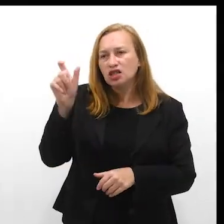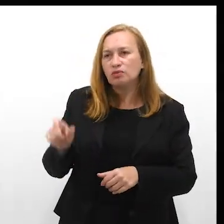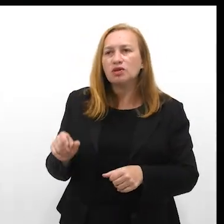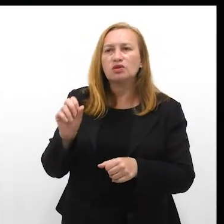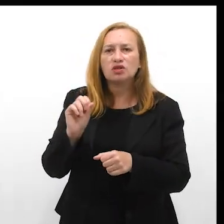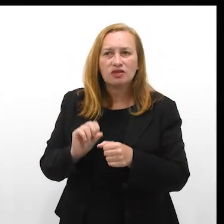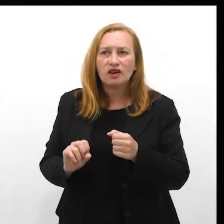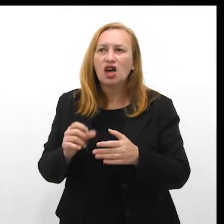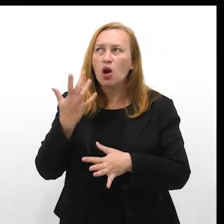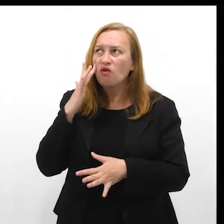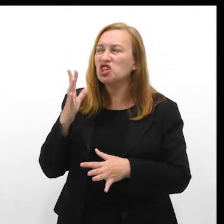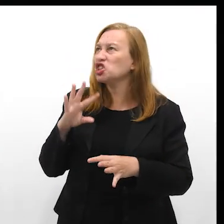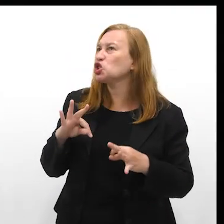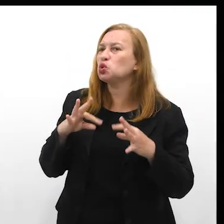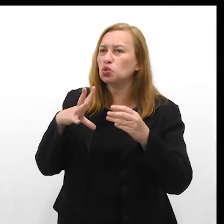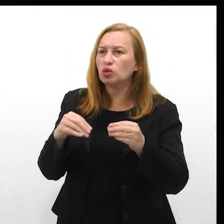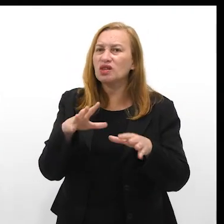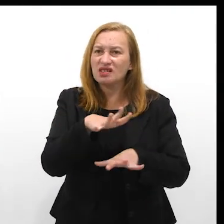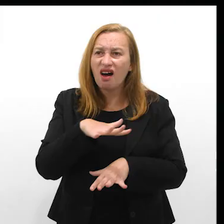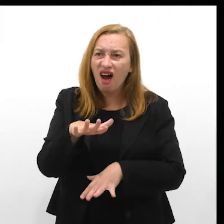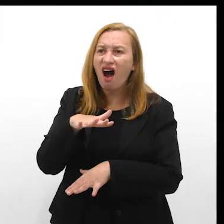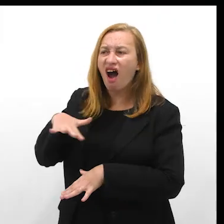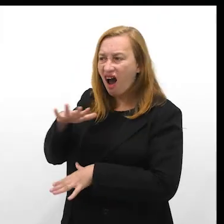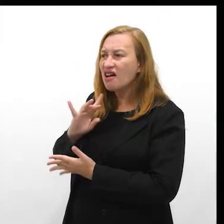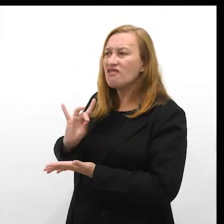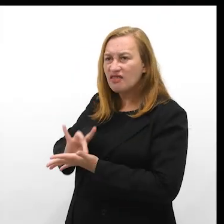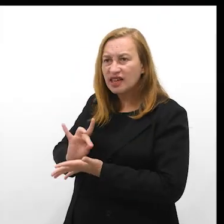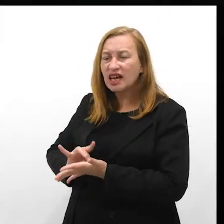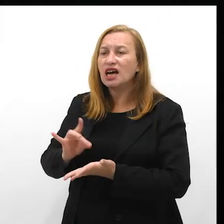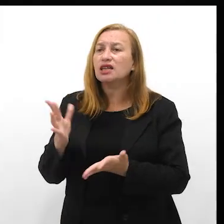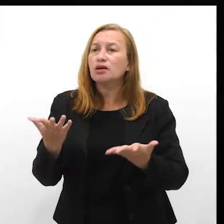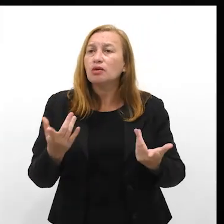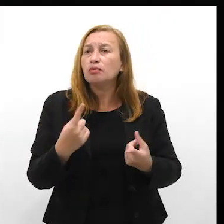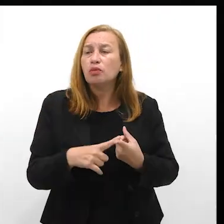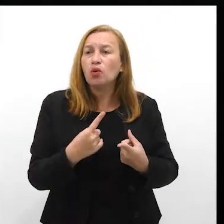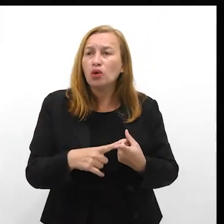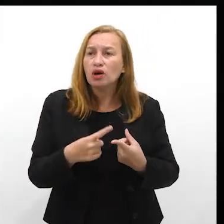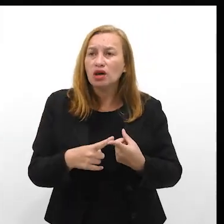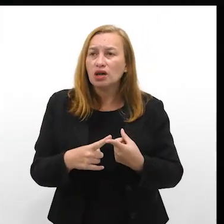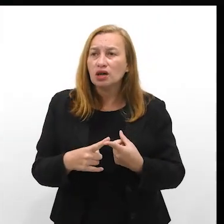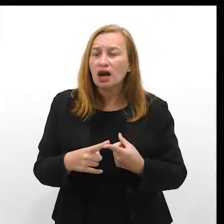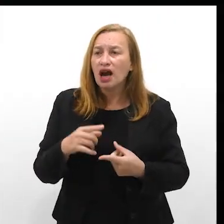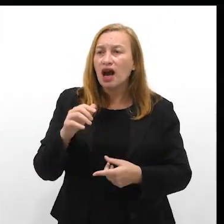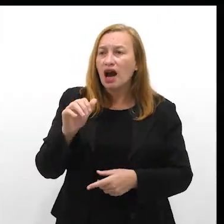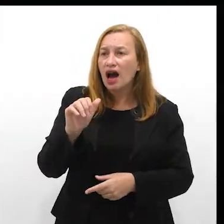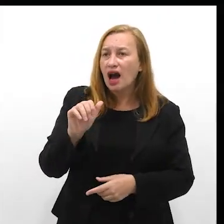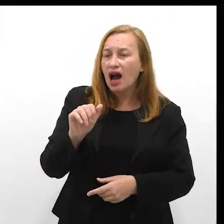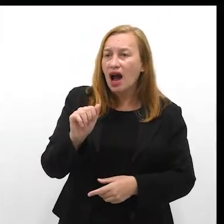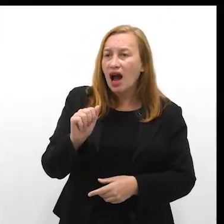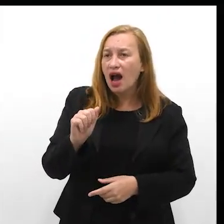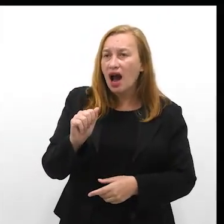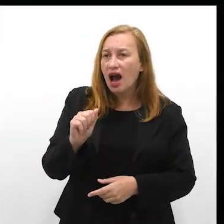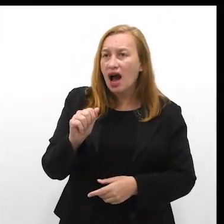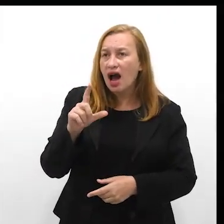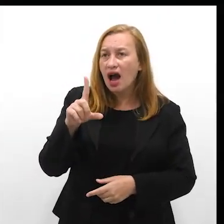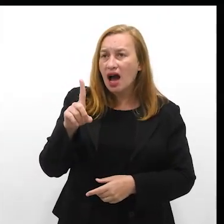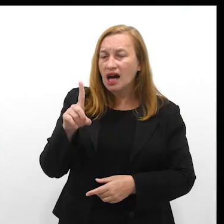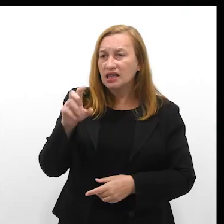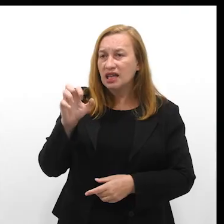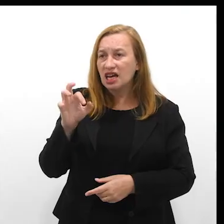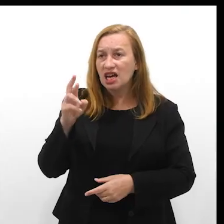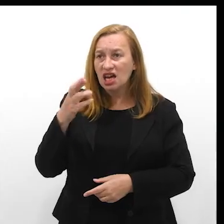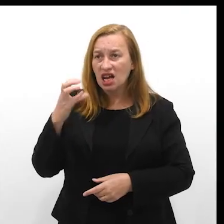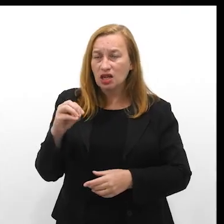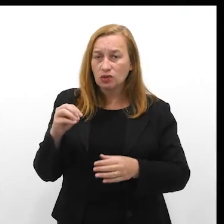que fazem. Em todas as partes. Né? Eu vejo, sabe em onde é que eu todas vejo as isso? partes, Eu vejo isso, sabe o quê? Na bancada de adereços. Na